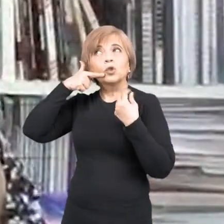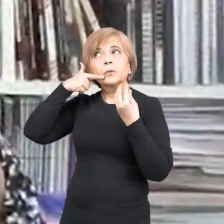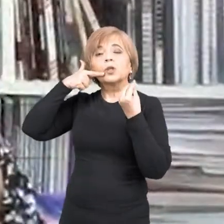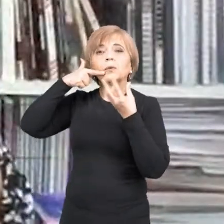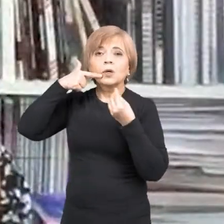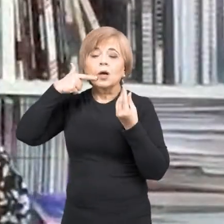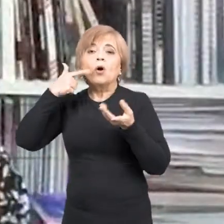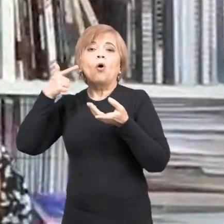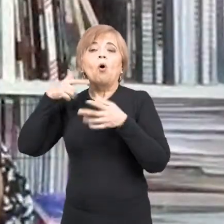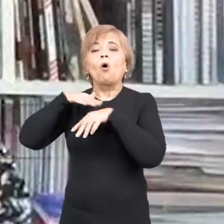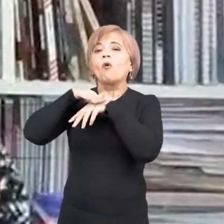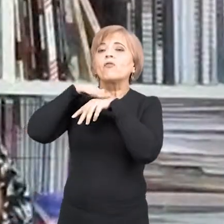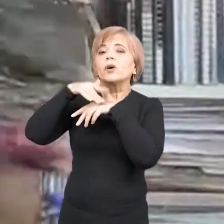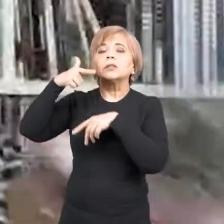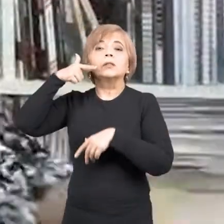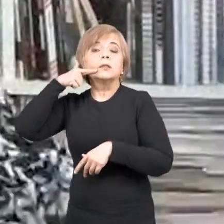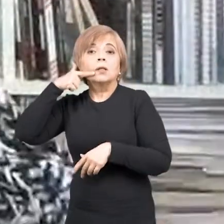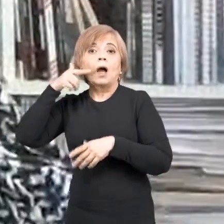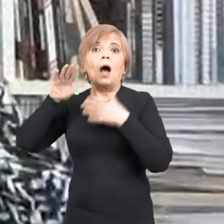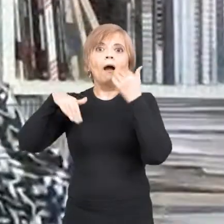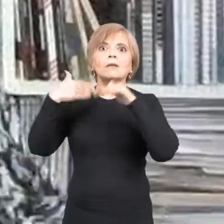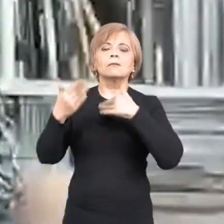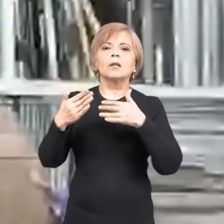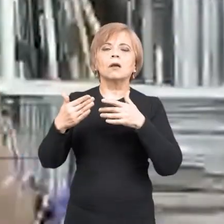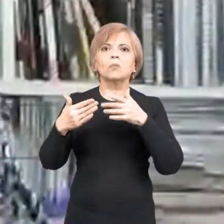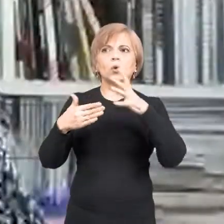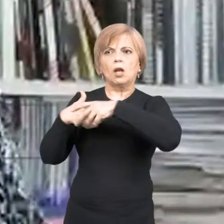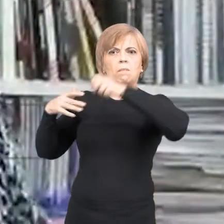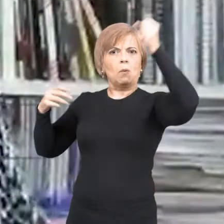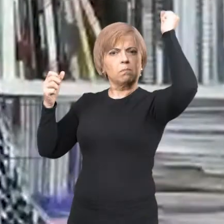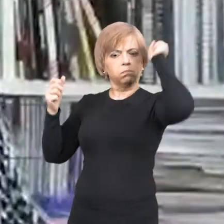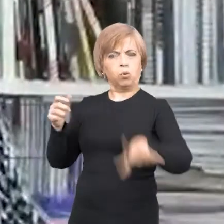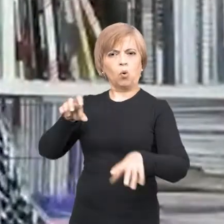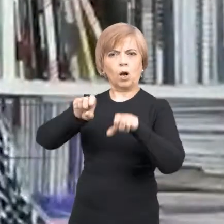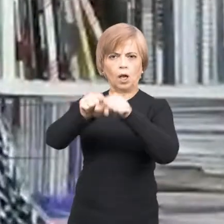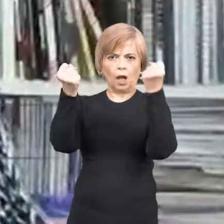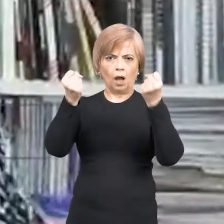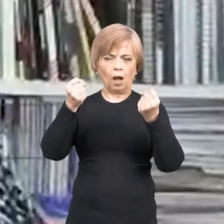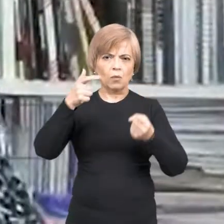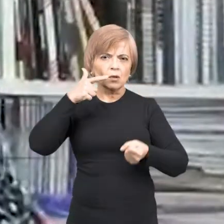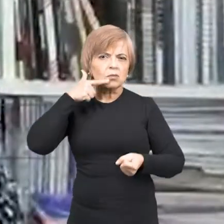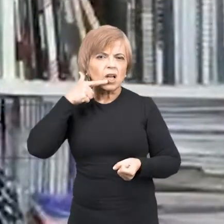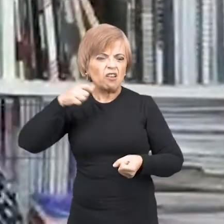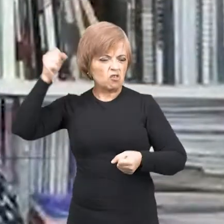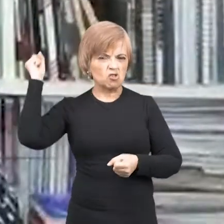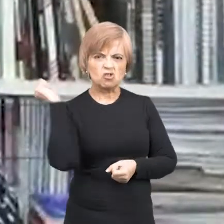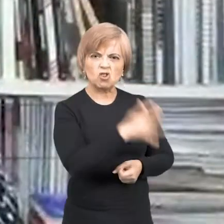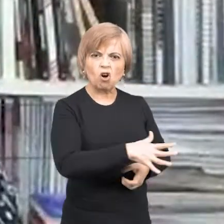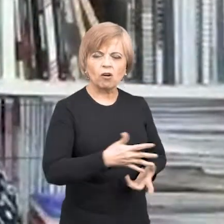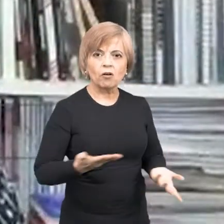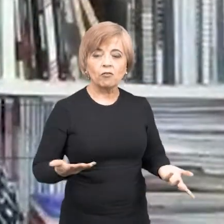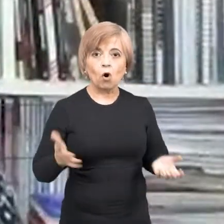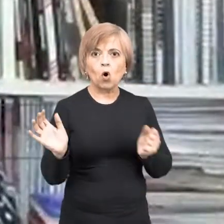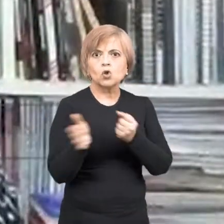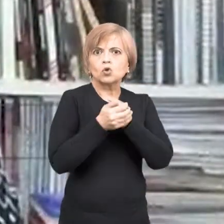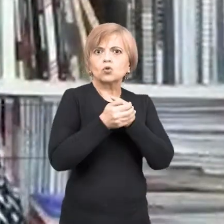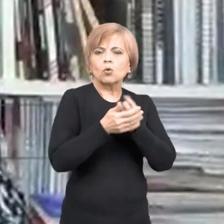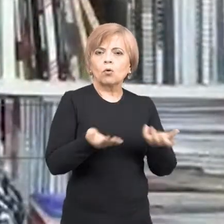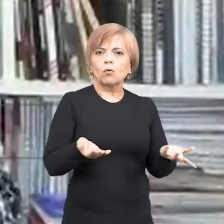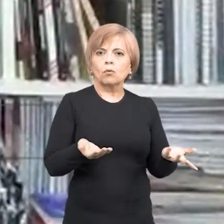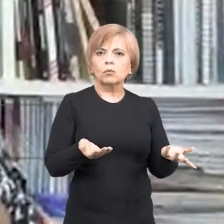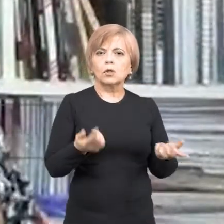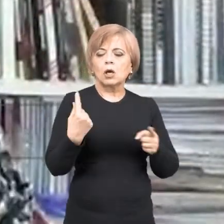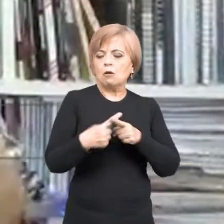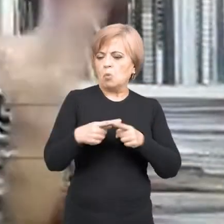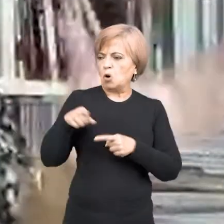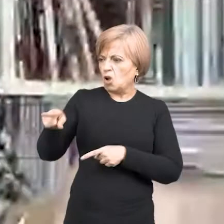está falando no celular, e aí o agressor ele vem e quebra esse aparelho de telefone, ele joga fora esse aparelho, esconde,